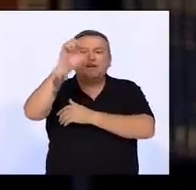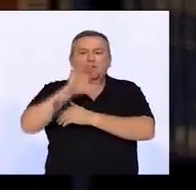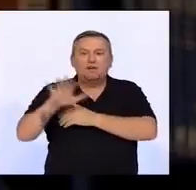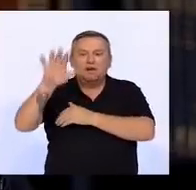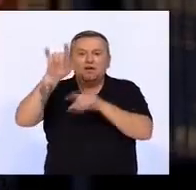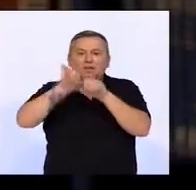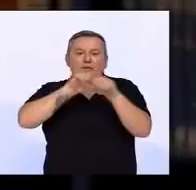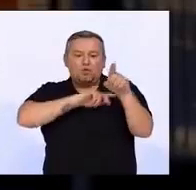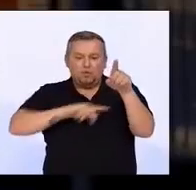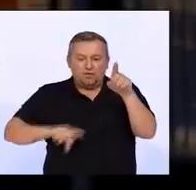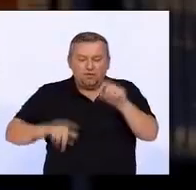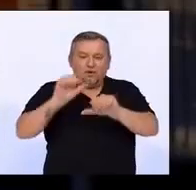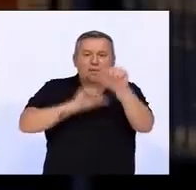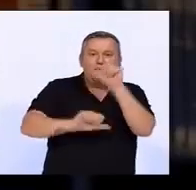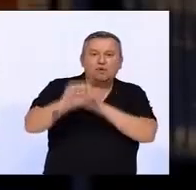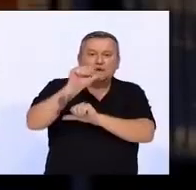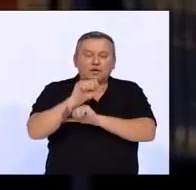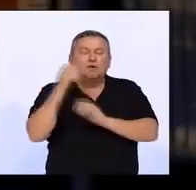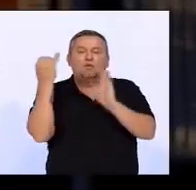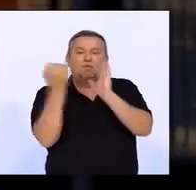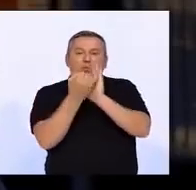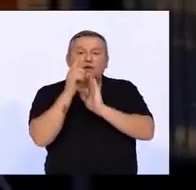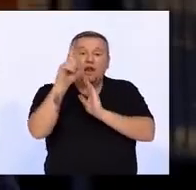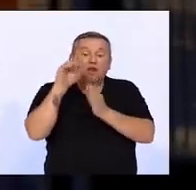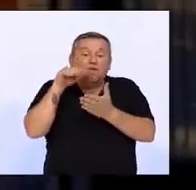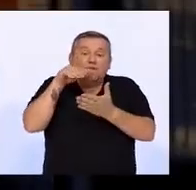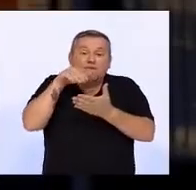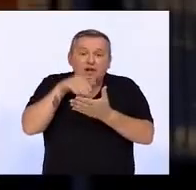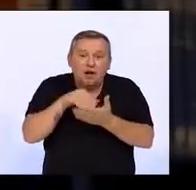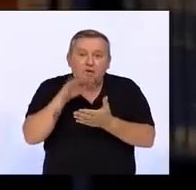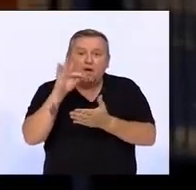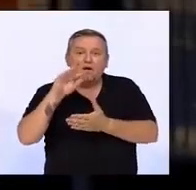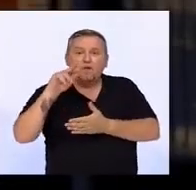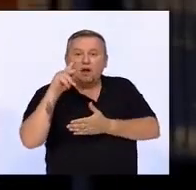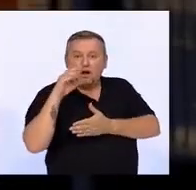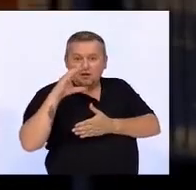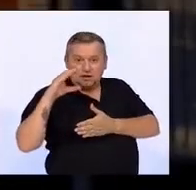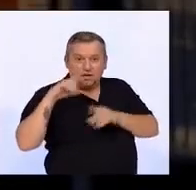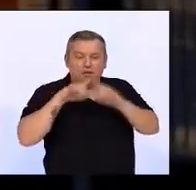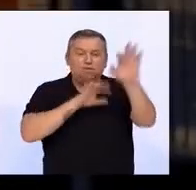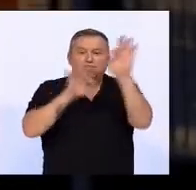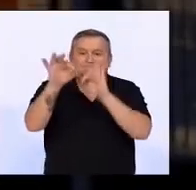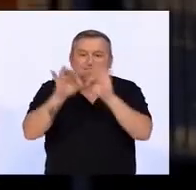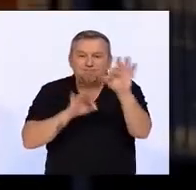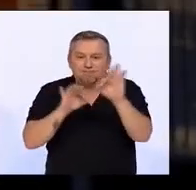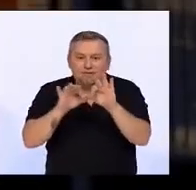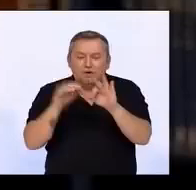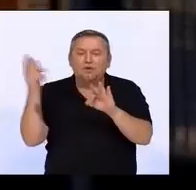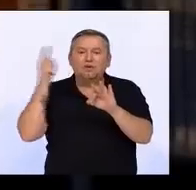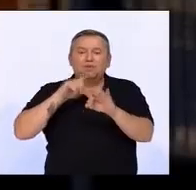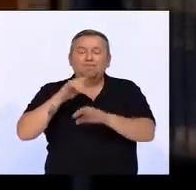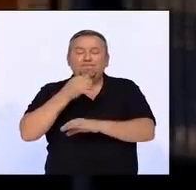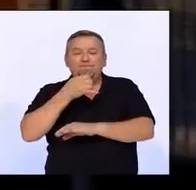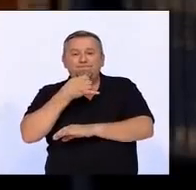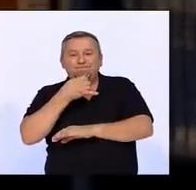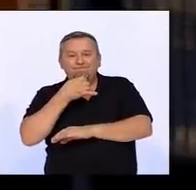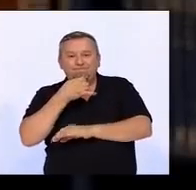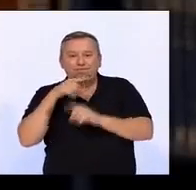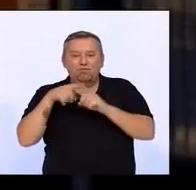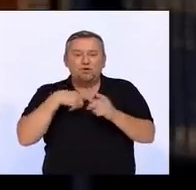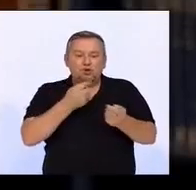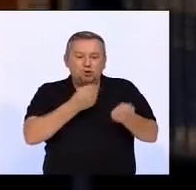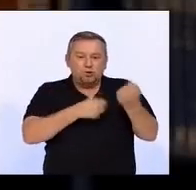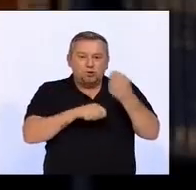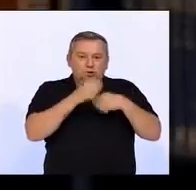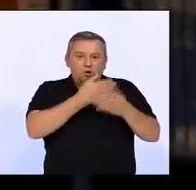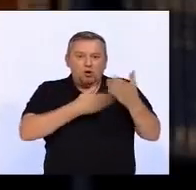Comissão de Reforma Tributária, lá no final do governo Fernando Henrique, para construir um projeto que foi construído e que, infelizmente, a área econômica do